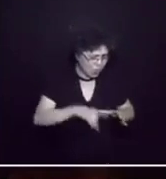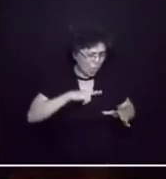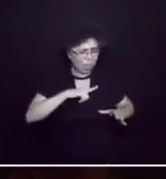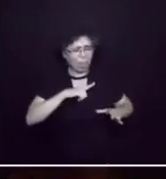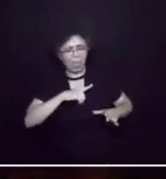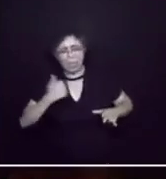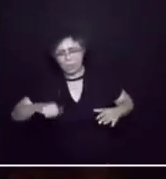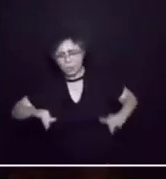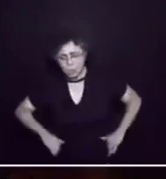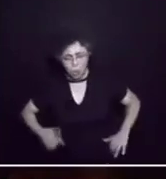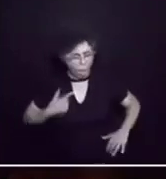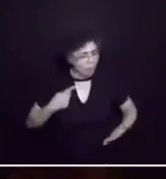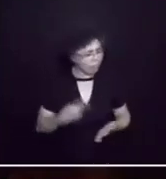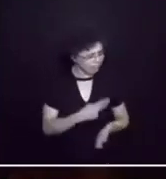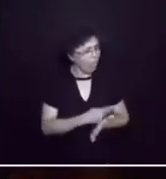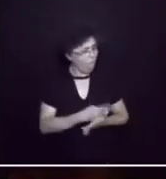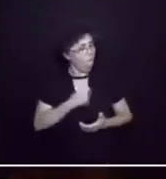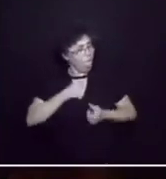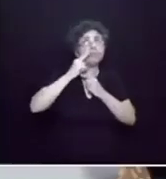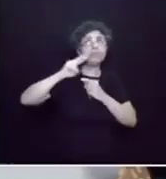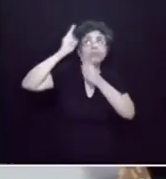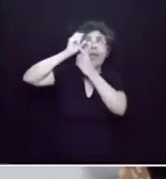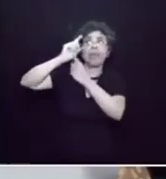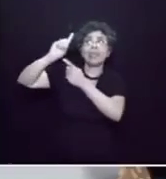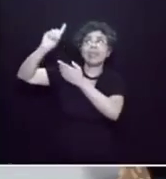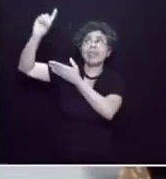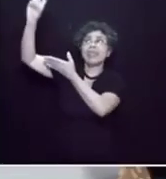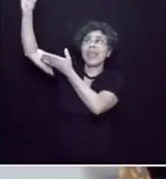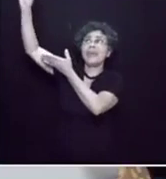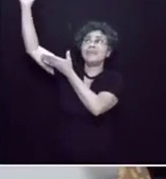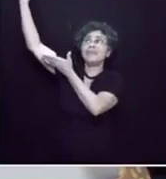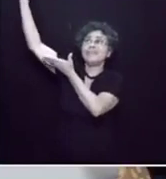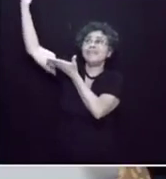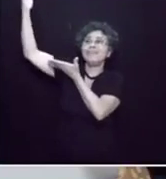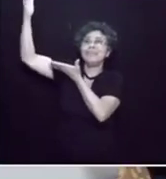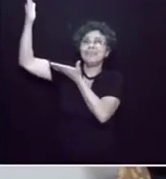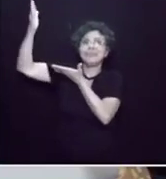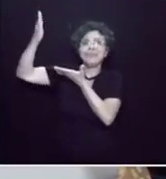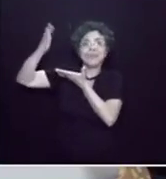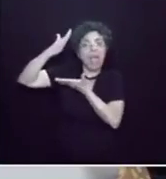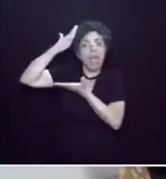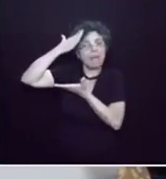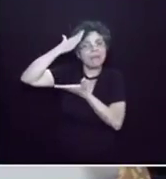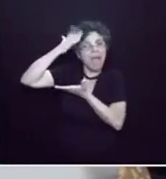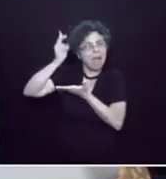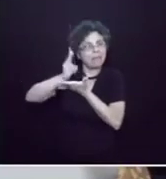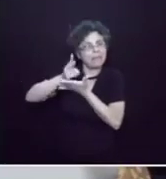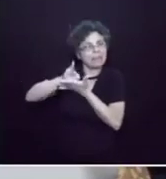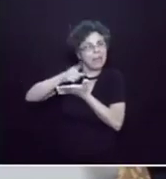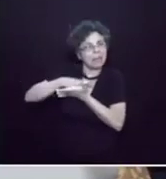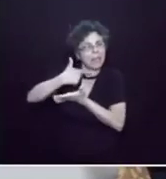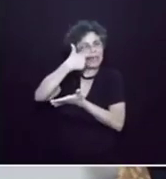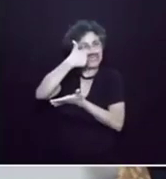reconhece a própria vulnerabilidade e a própria pequenez. Da misericórdia divina, sabe que há sempre uma